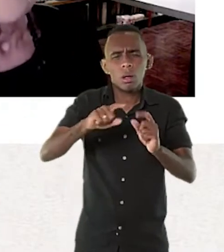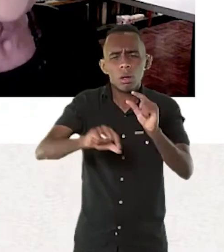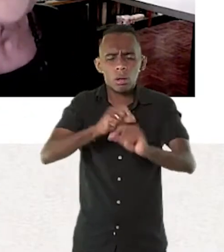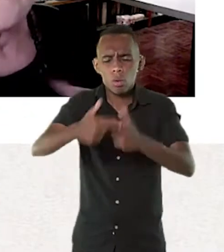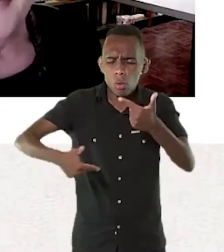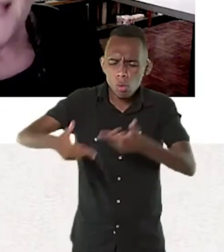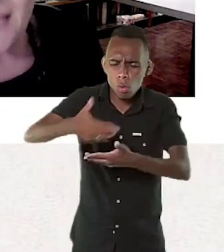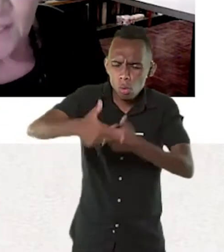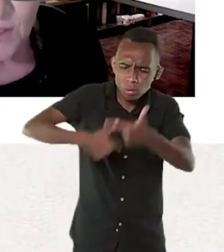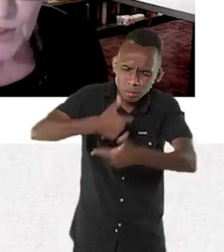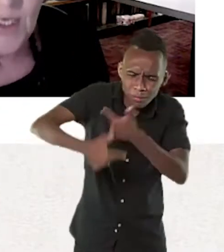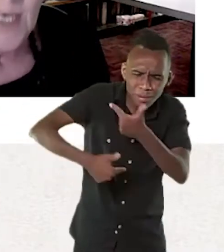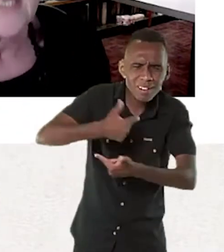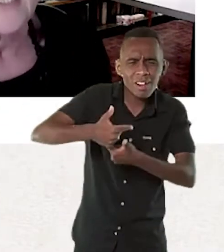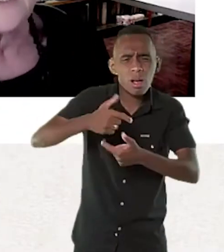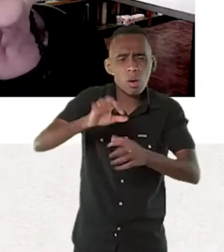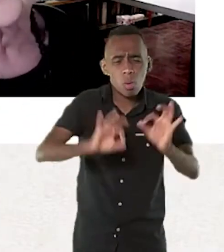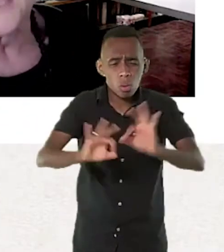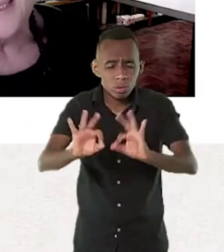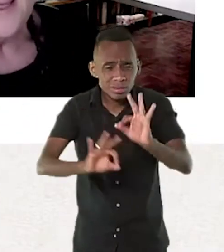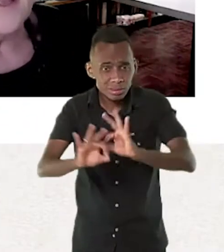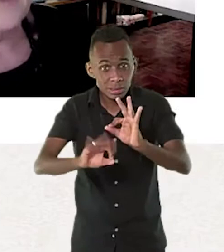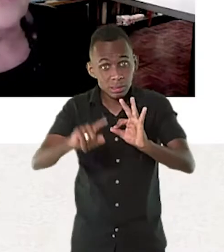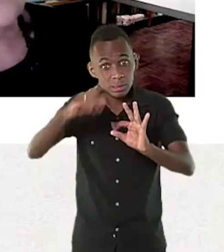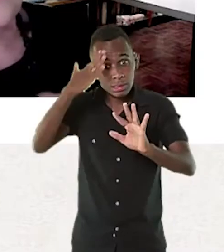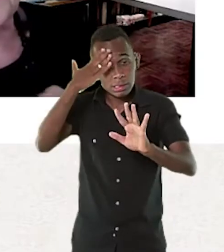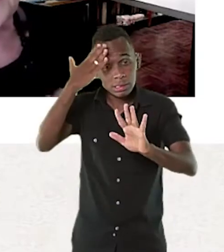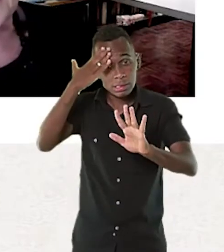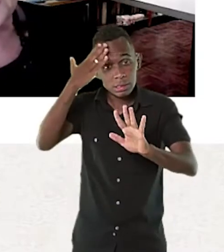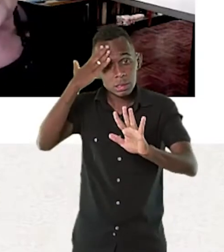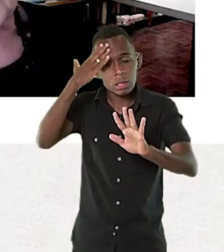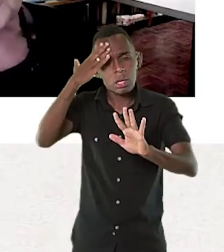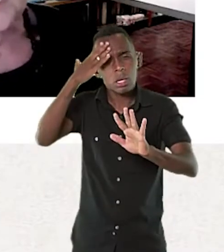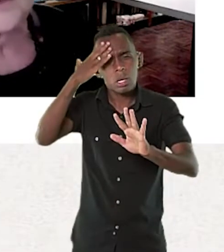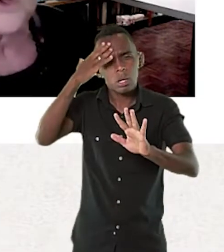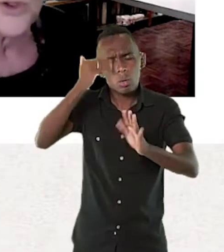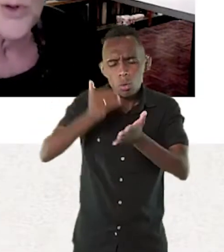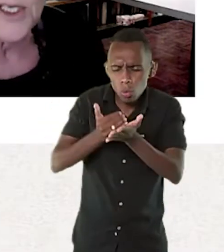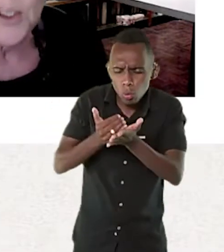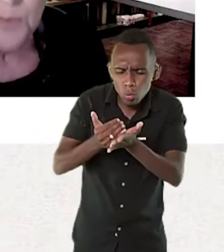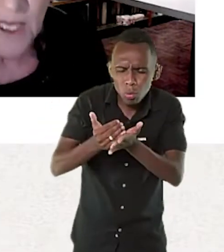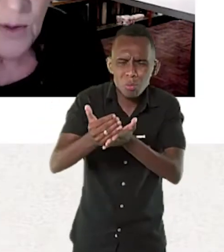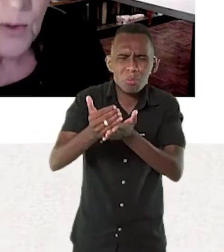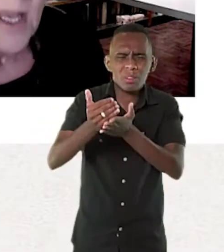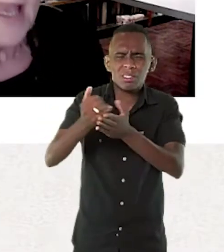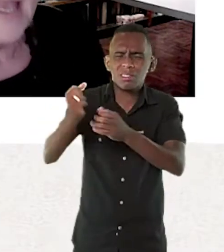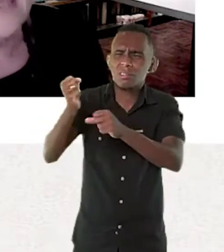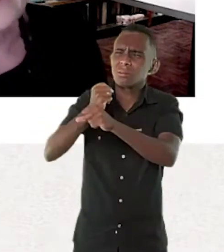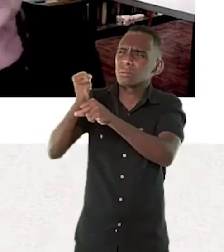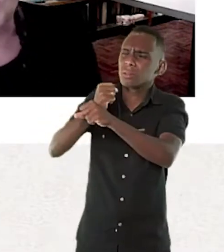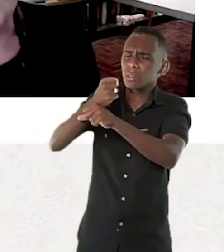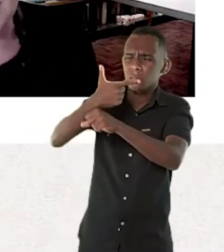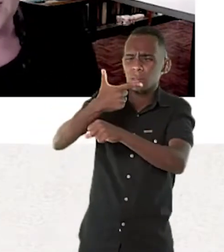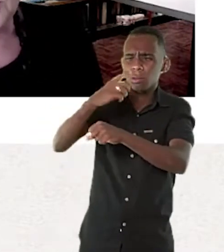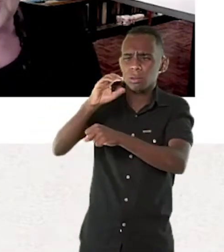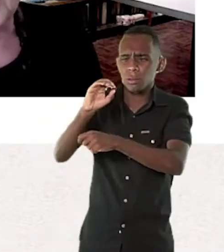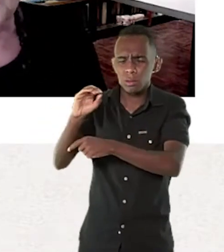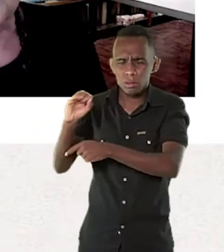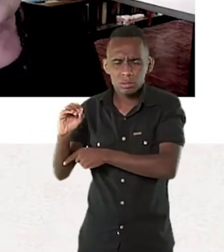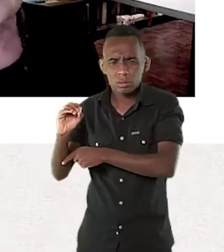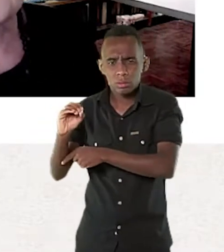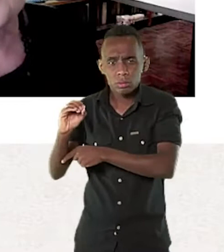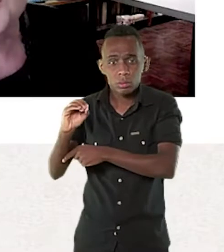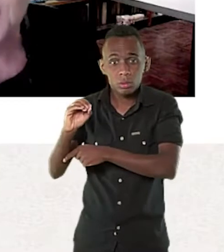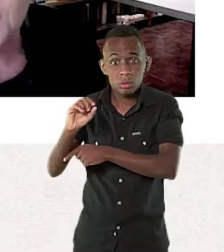mobiliza saberes que até o começo dos anos 2000 eram